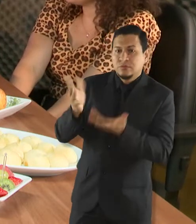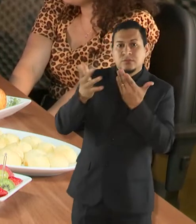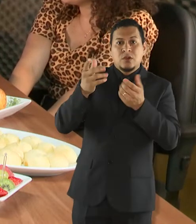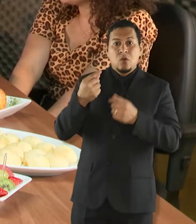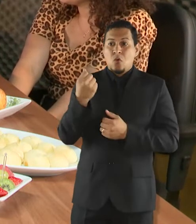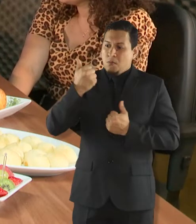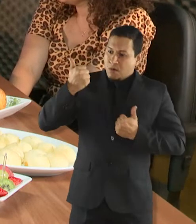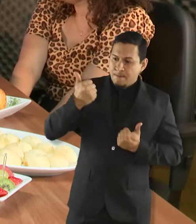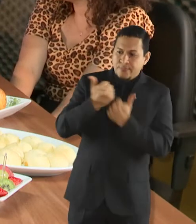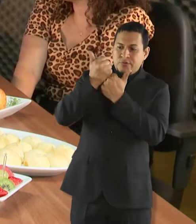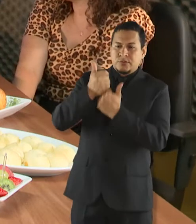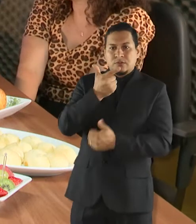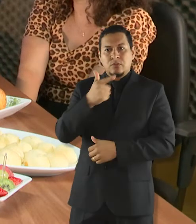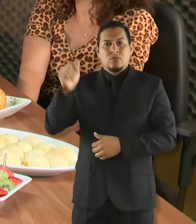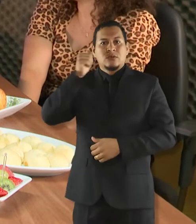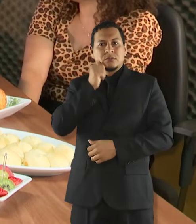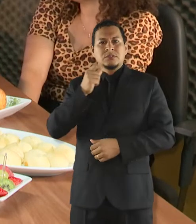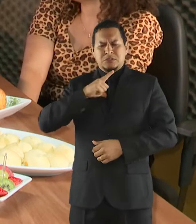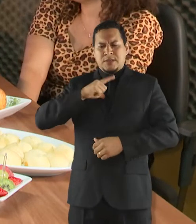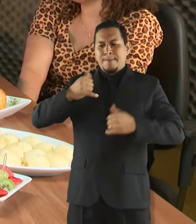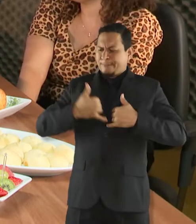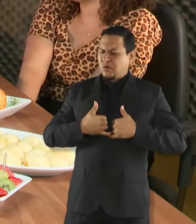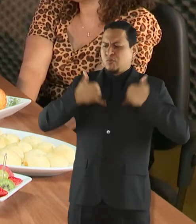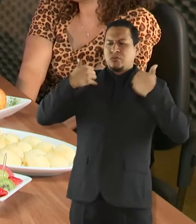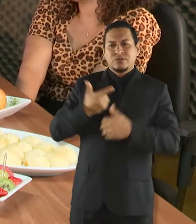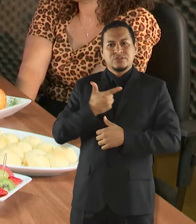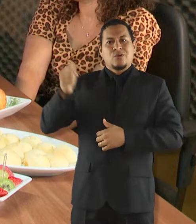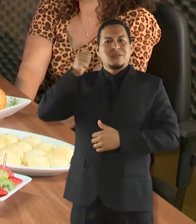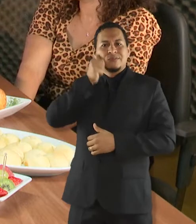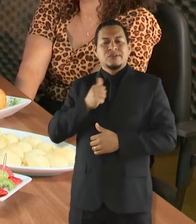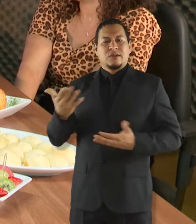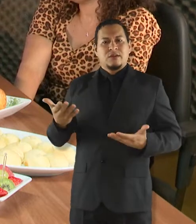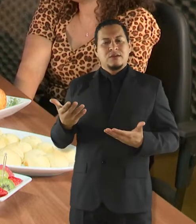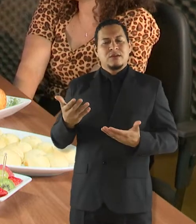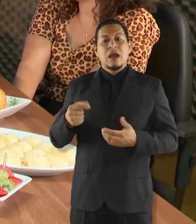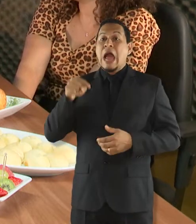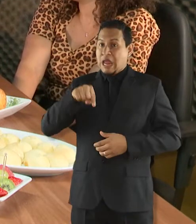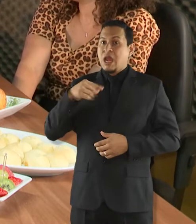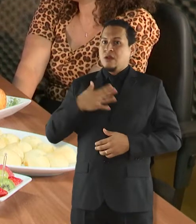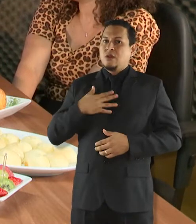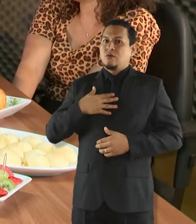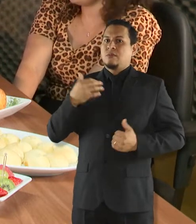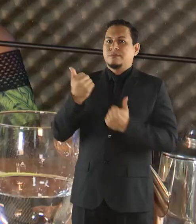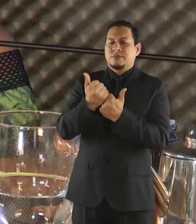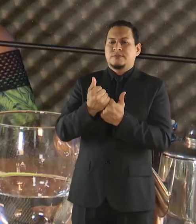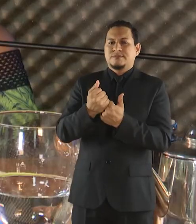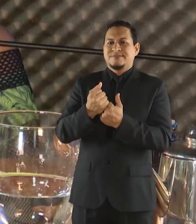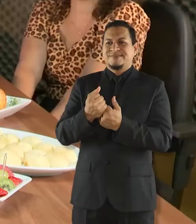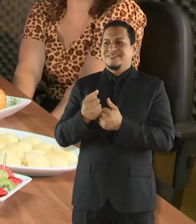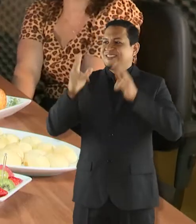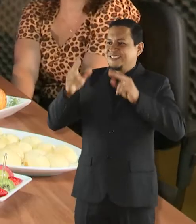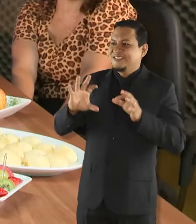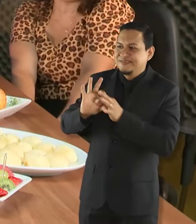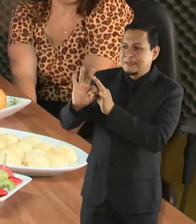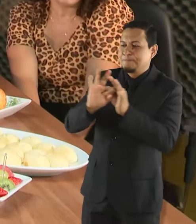mulher ajuda a outra e que uma mulher sente orgulho de outra. É Eu isso também. aí. Então somos.